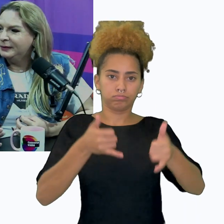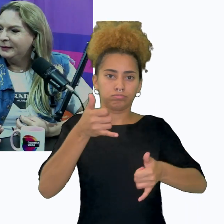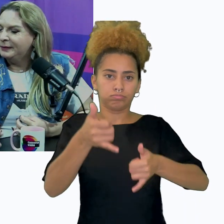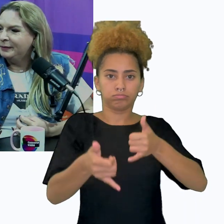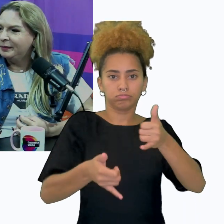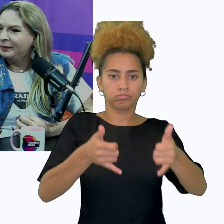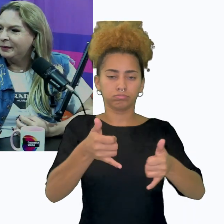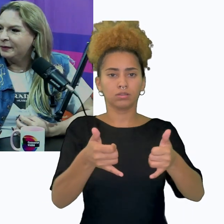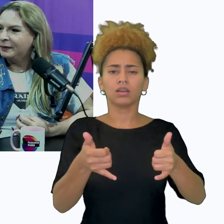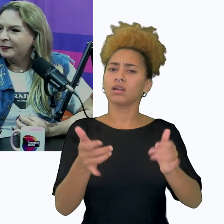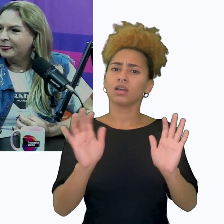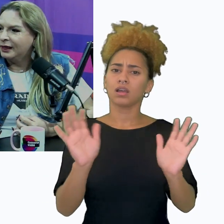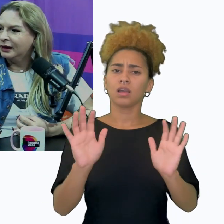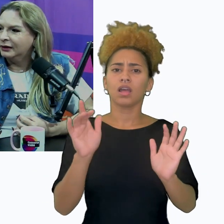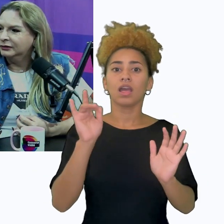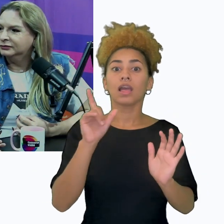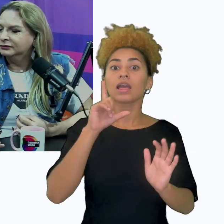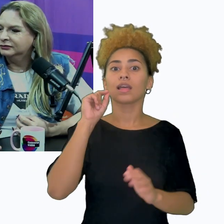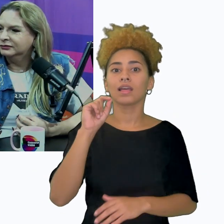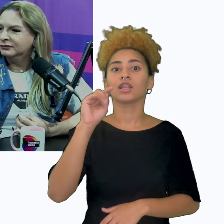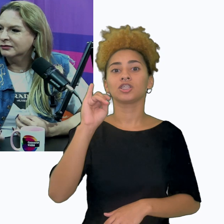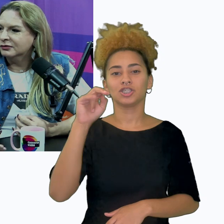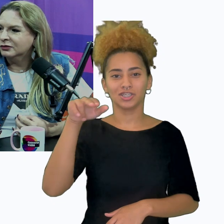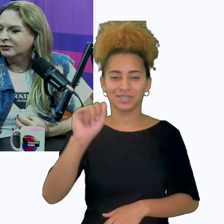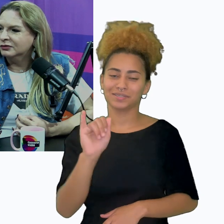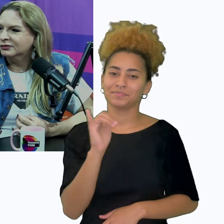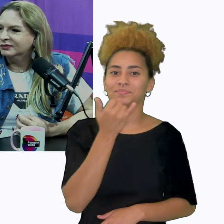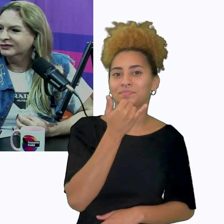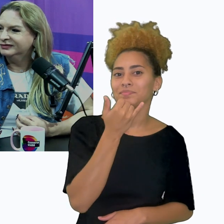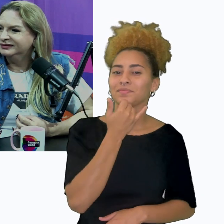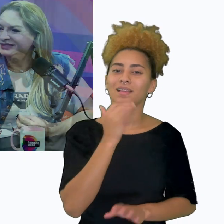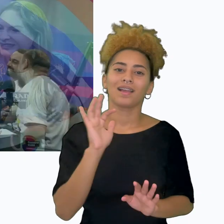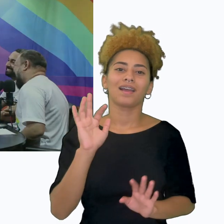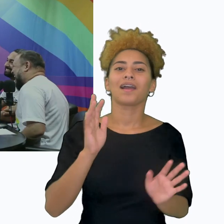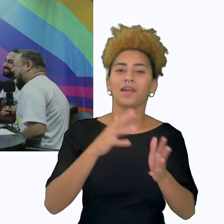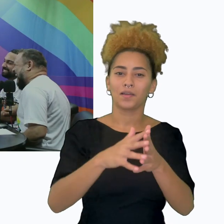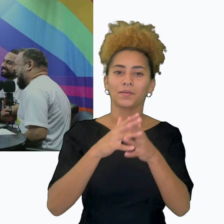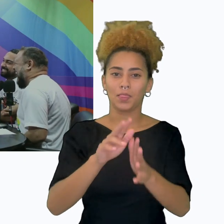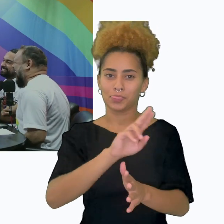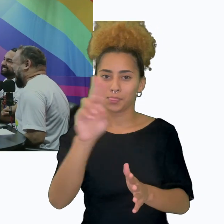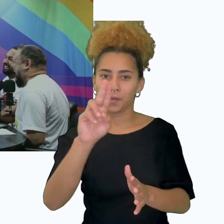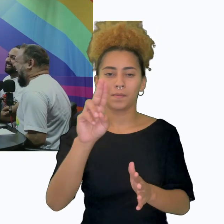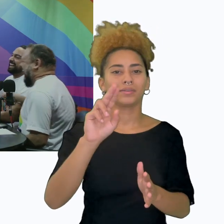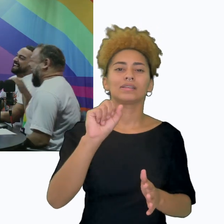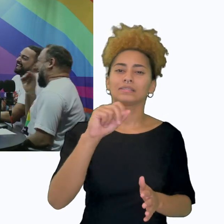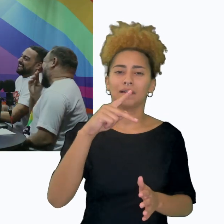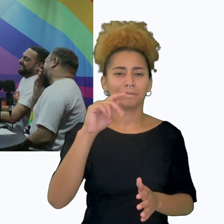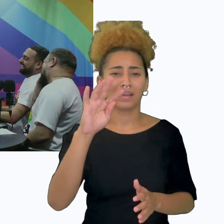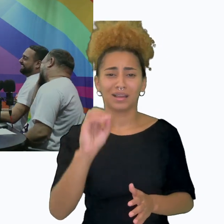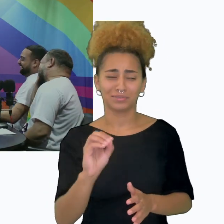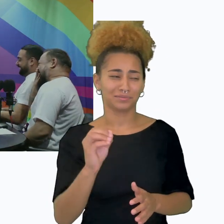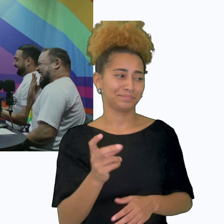alto. É o que é o nome do artista? Não, sapato alto, a Tina. A Tina. Vixe, você foi muito pêssega agora.